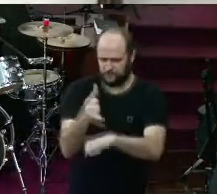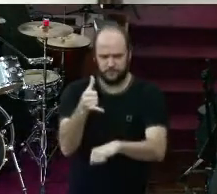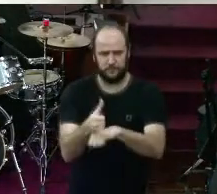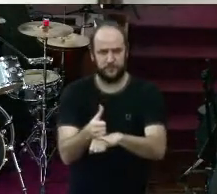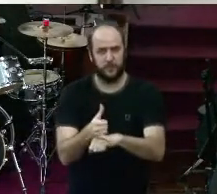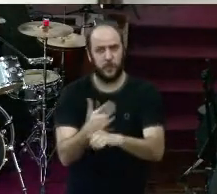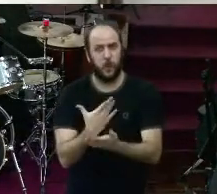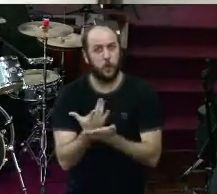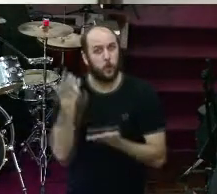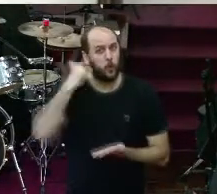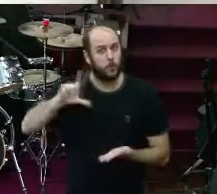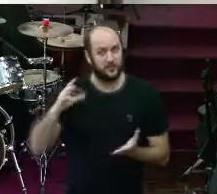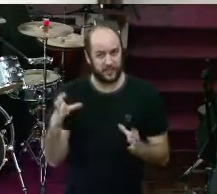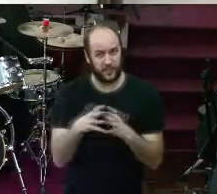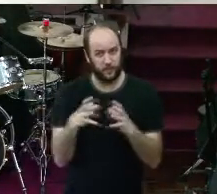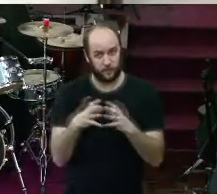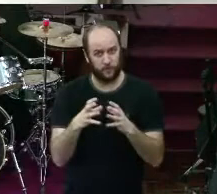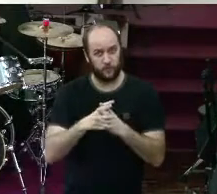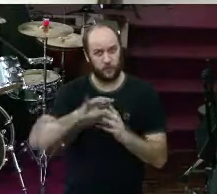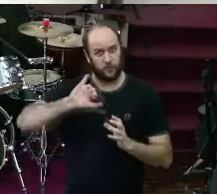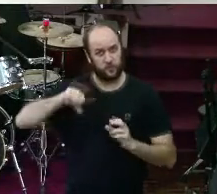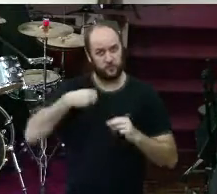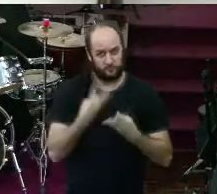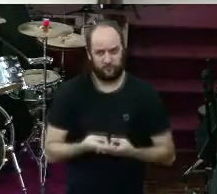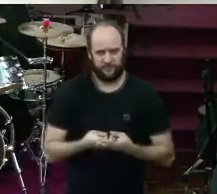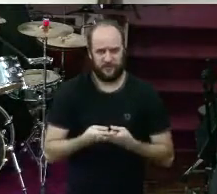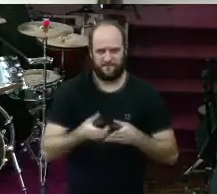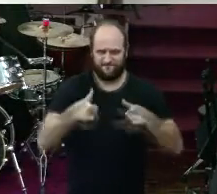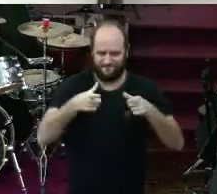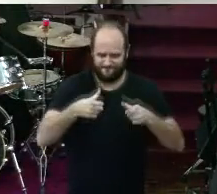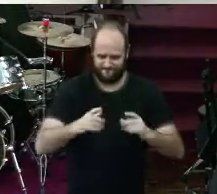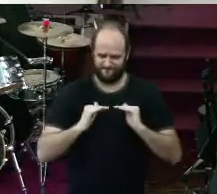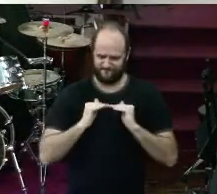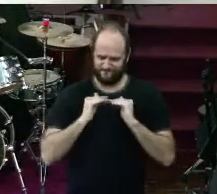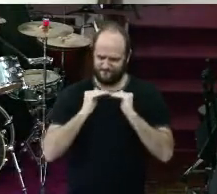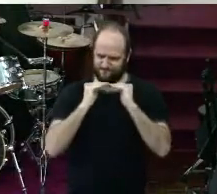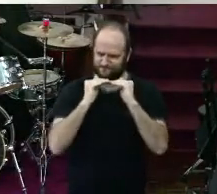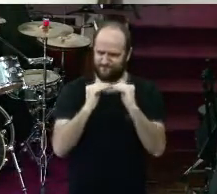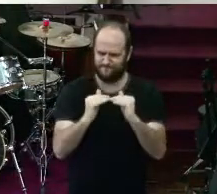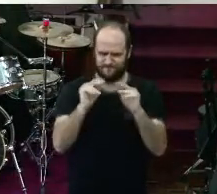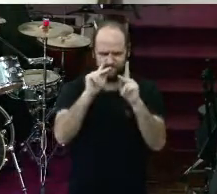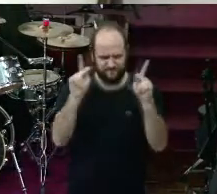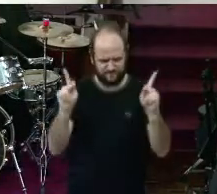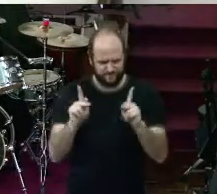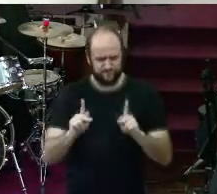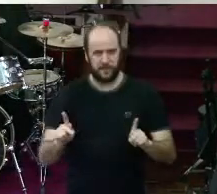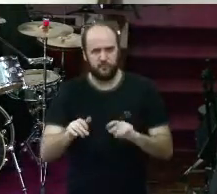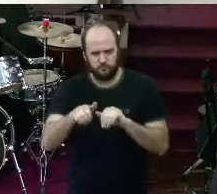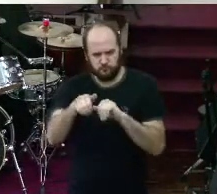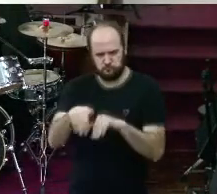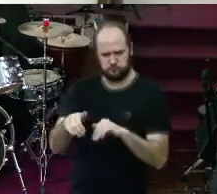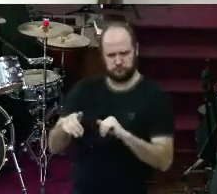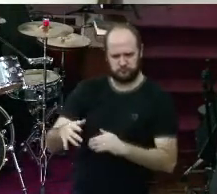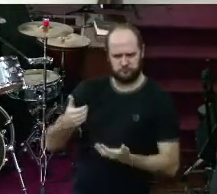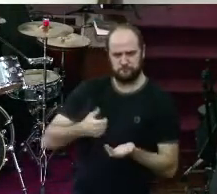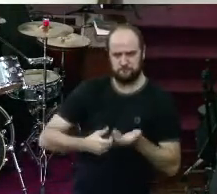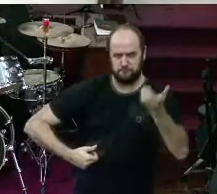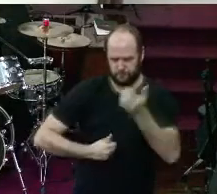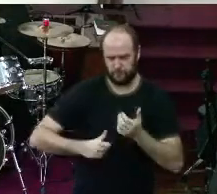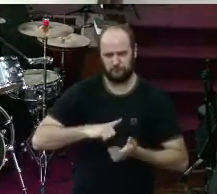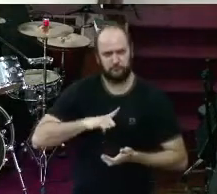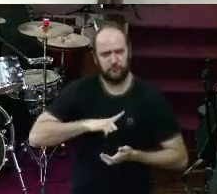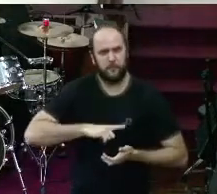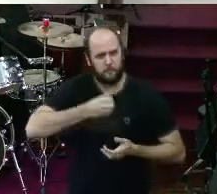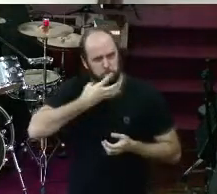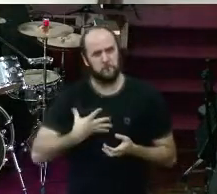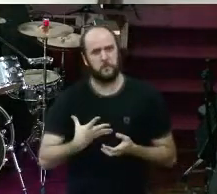estabilidade, segurança, paz. Ele possuía um exército equipado das melhores armas, ele era